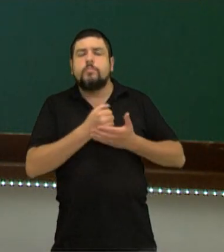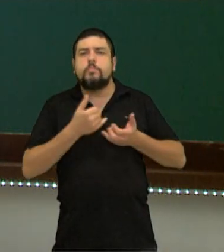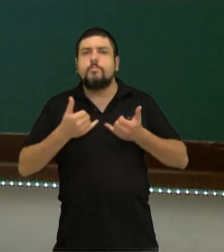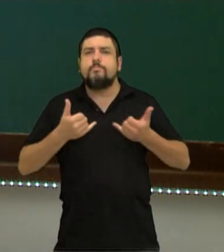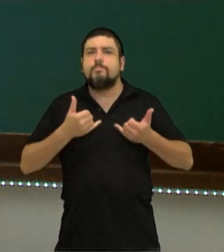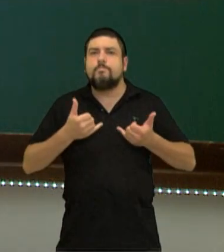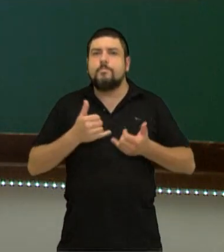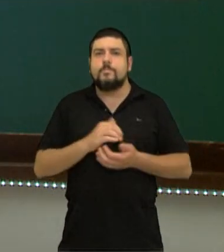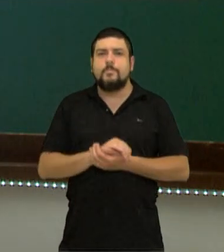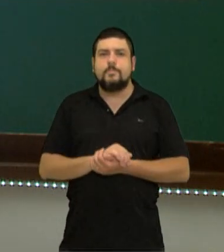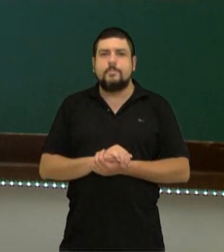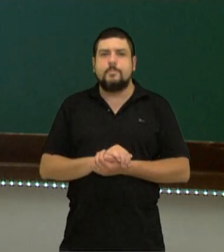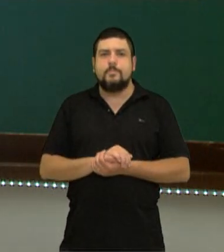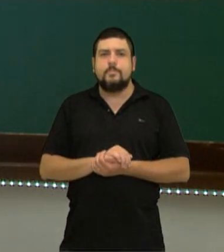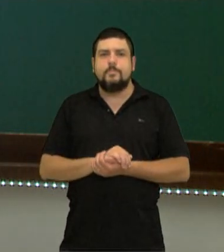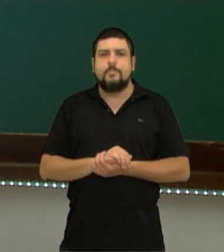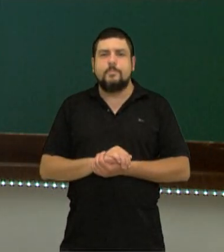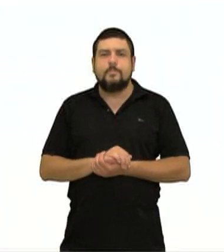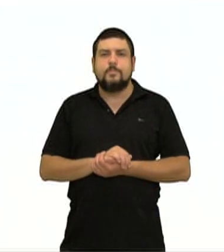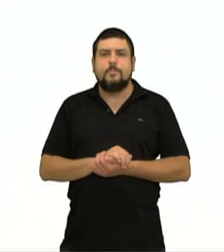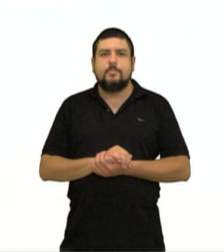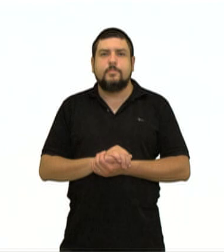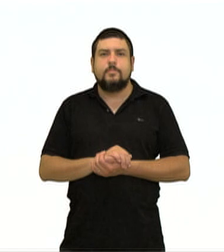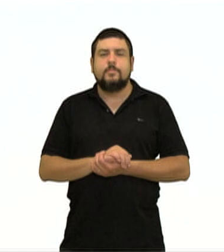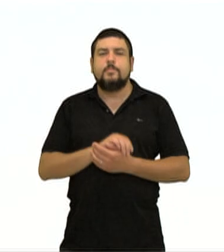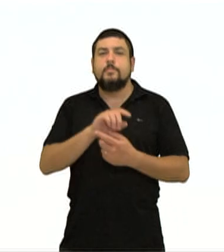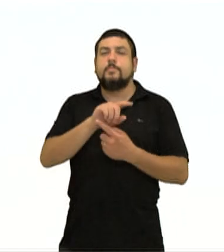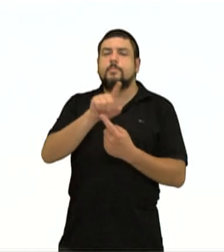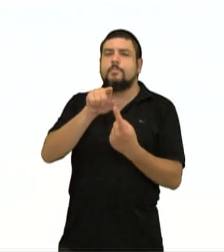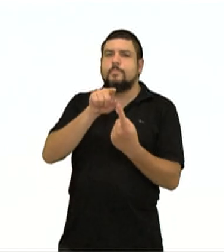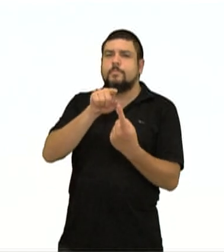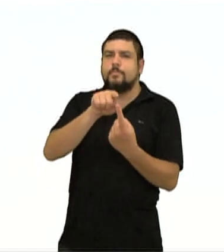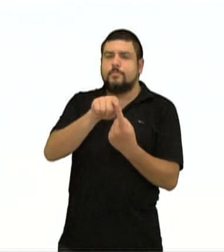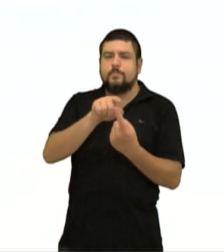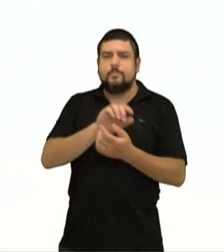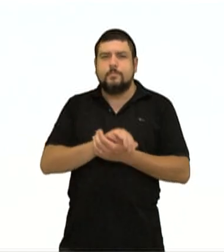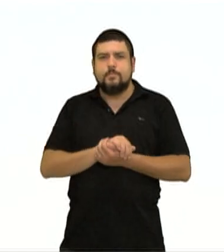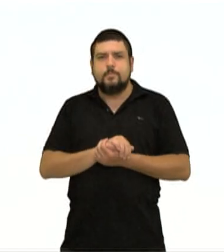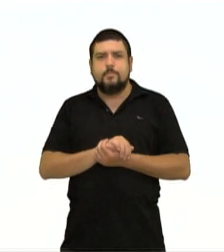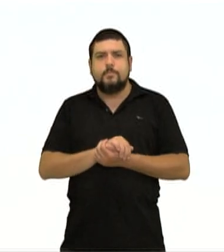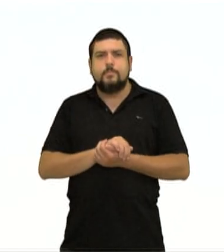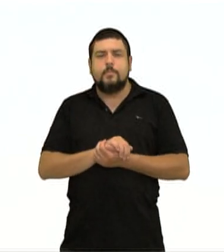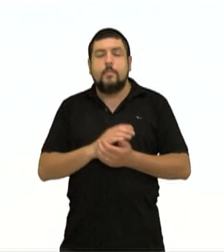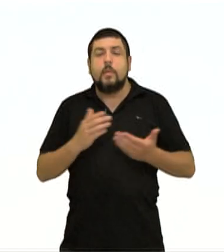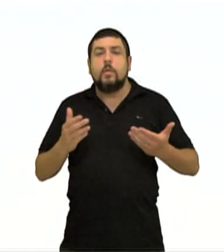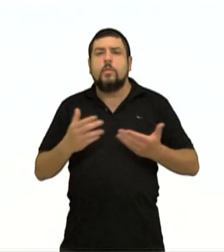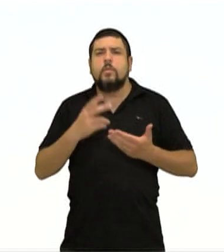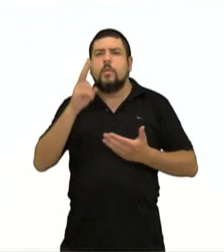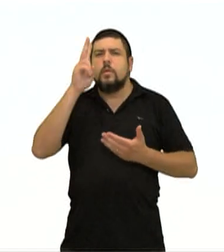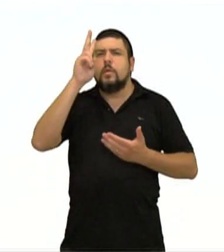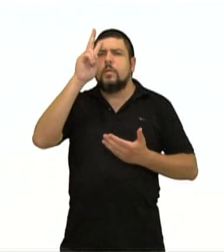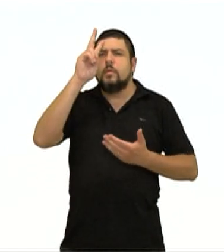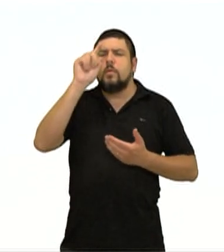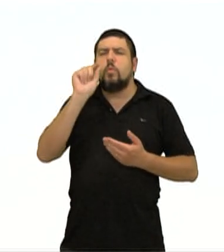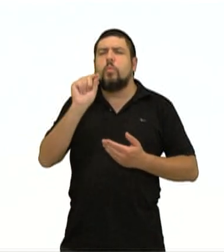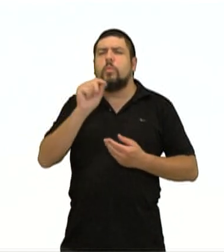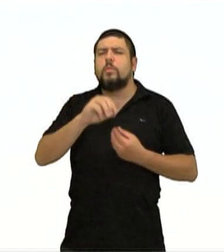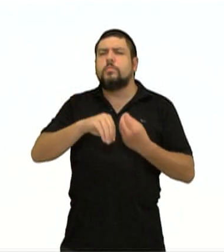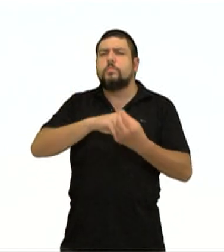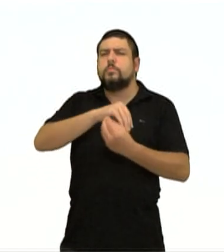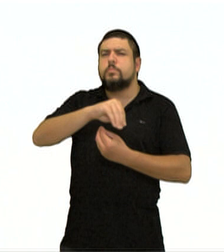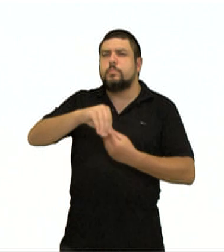Então vamos adiante com os nossos objetivos. Então a gente vai relembrar o que é uma mistura. Além